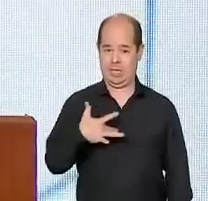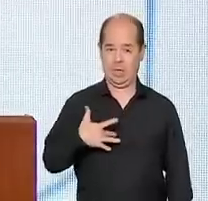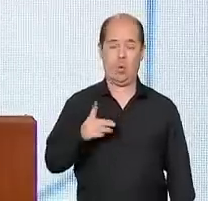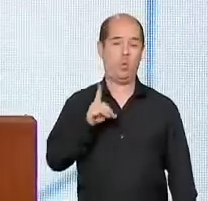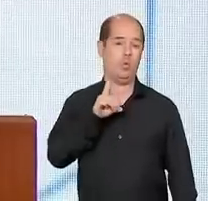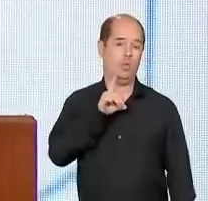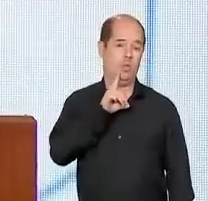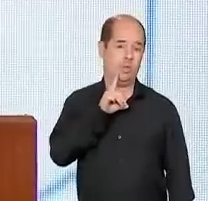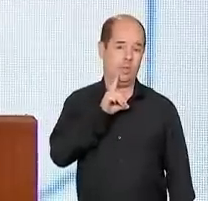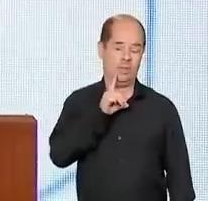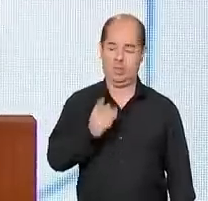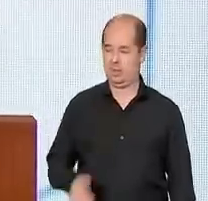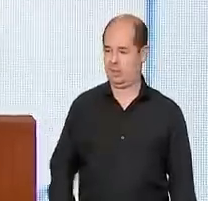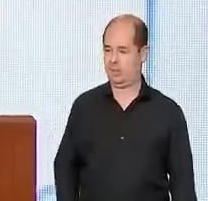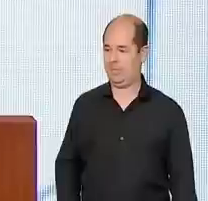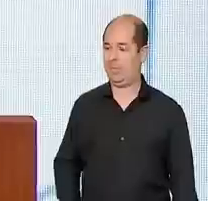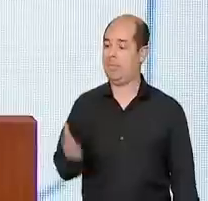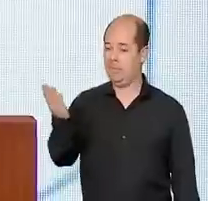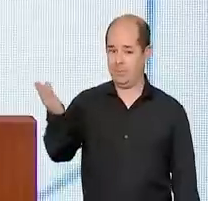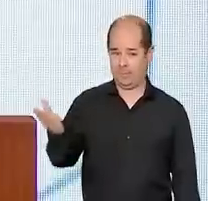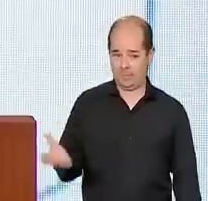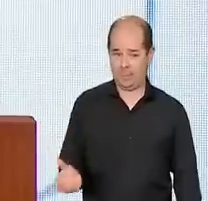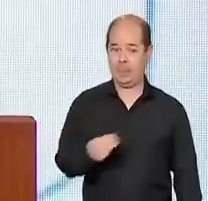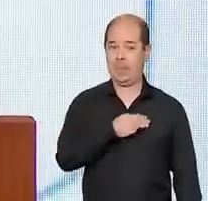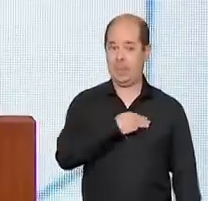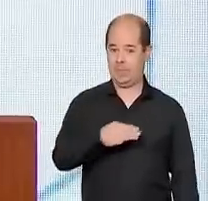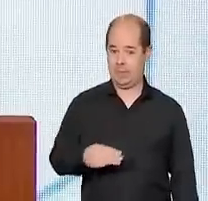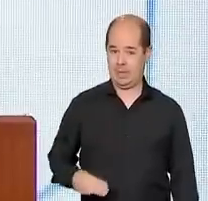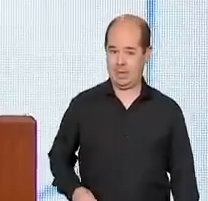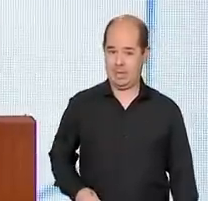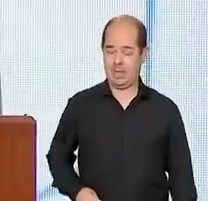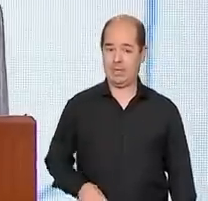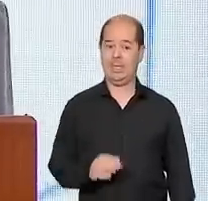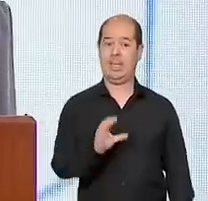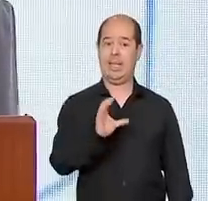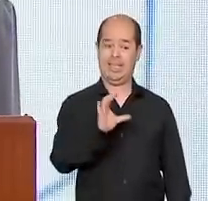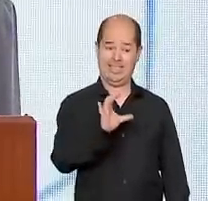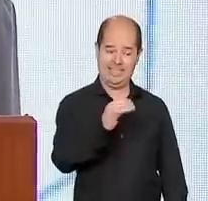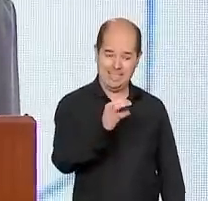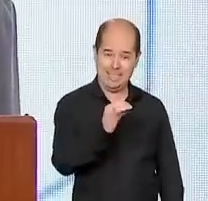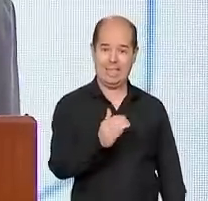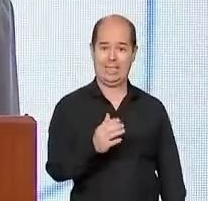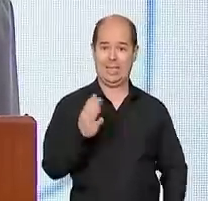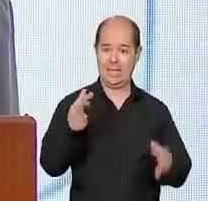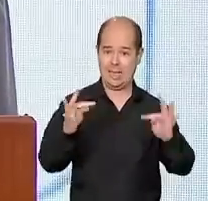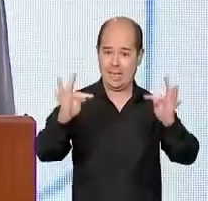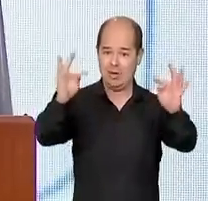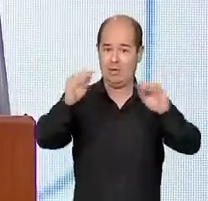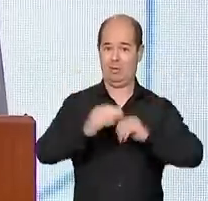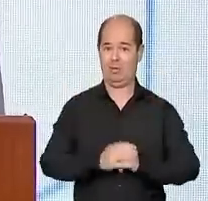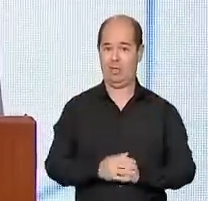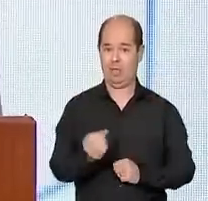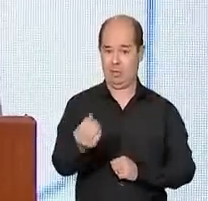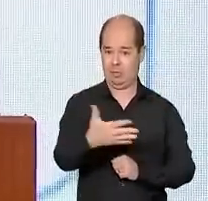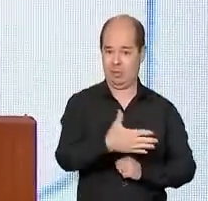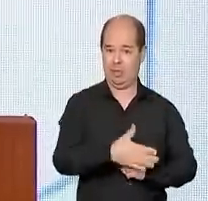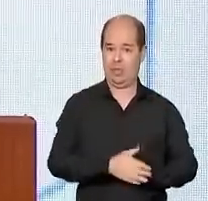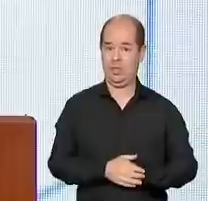Trindade. Excelentíssima ministra de Estado da Ciência, Tecnologia e Inovação, Luciana